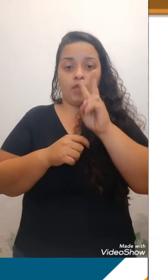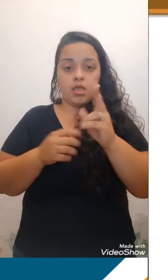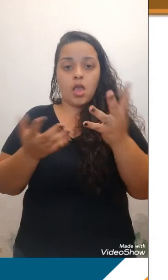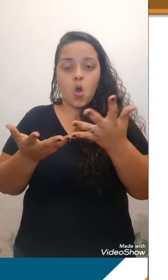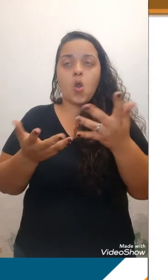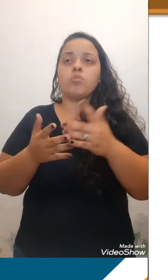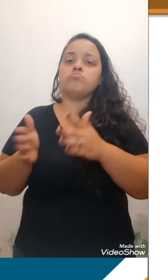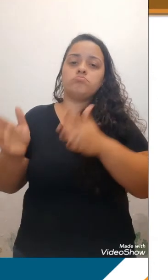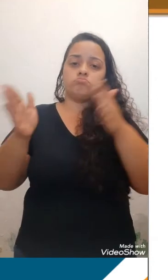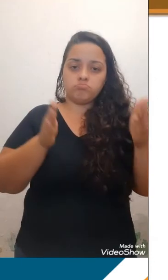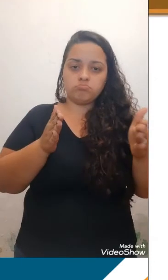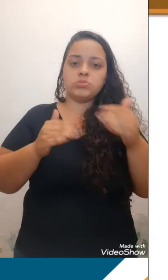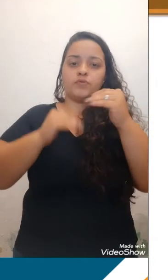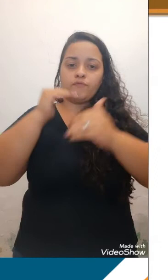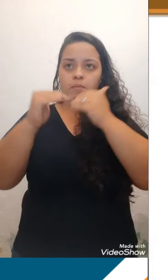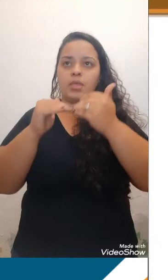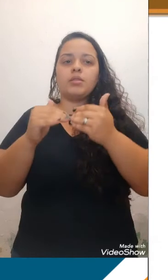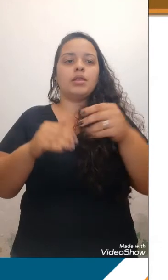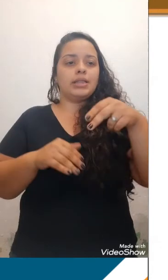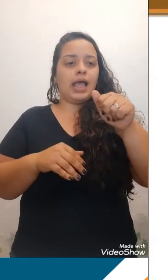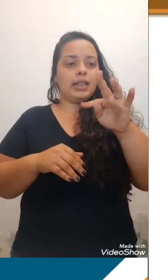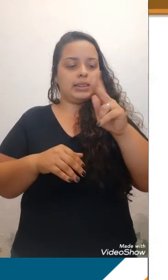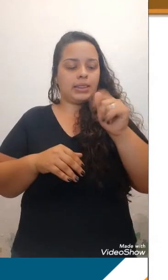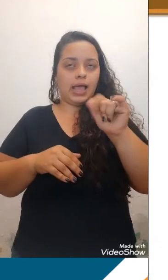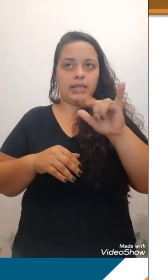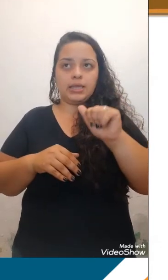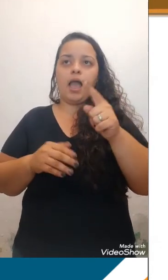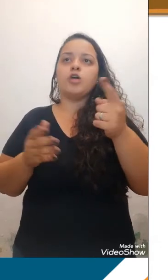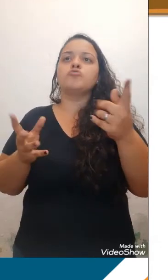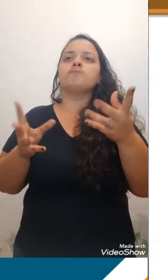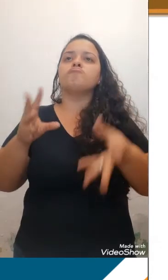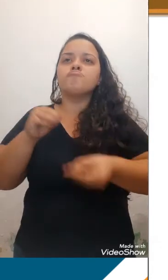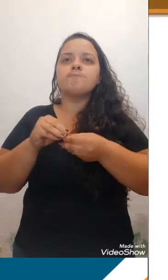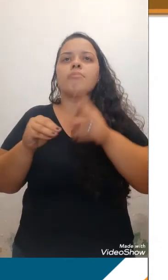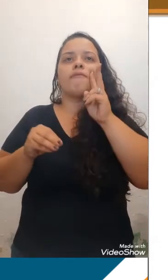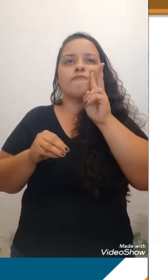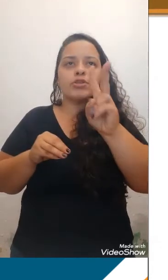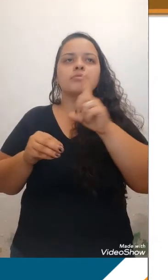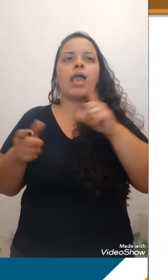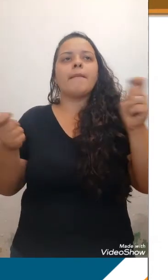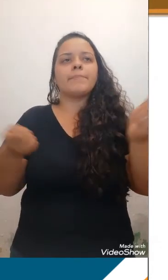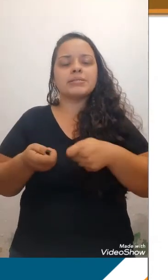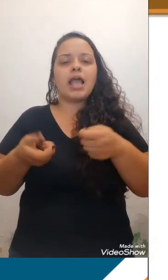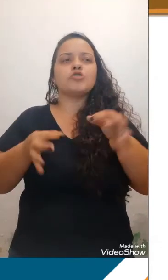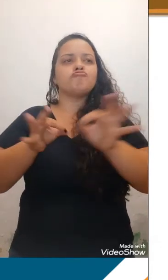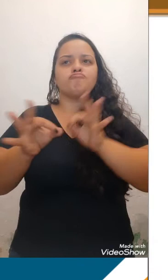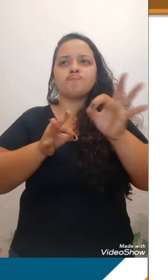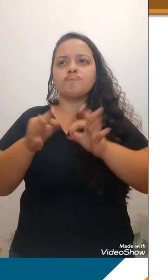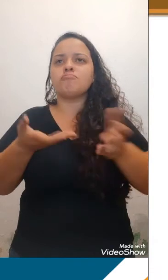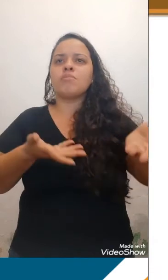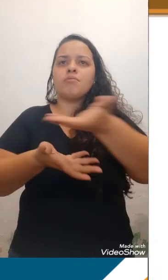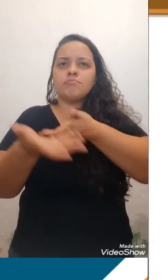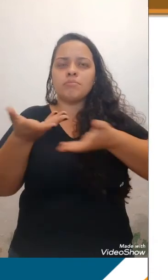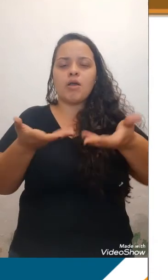Vemos aí um outro parágrafo de desenvolvimento da Natália Cristina. Somado a isso, tendo em vista a capacidade dos algoritmos